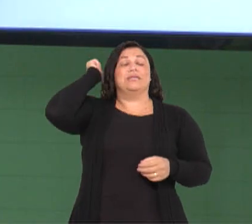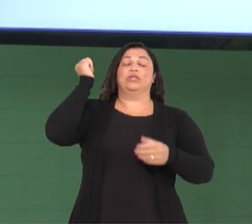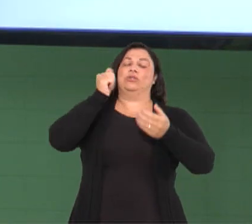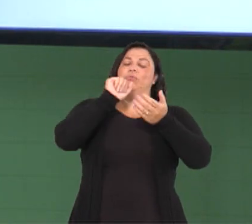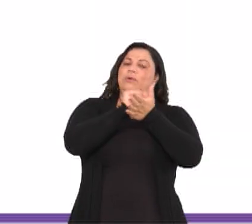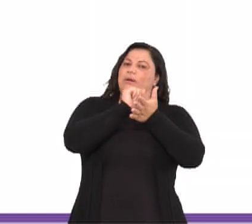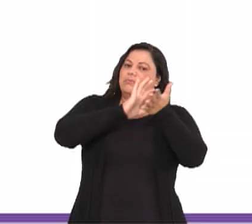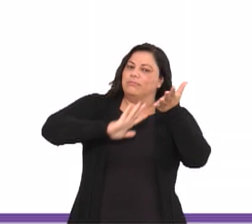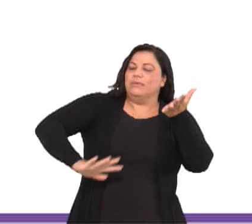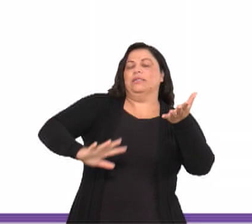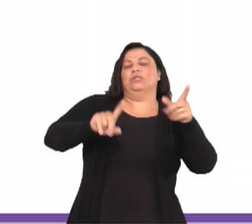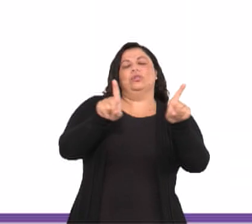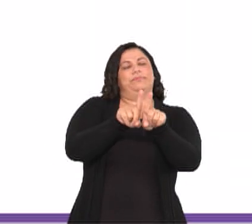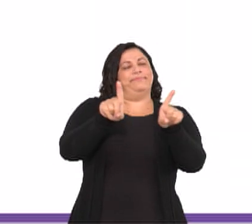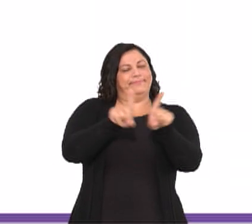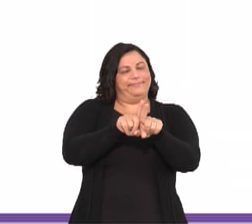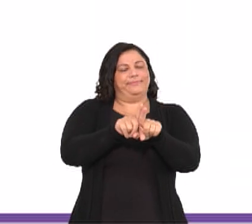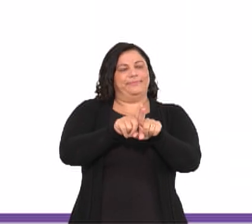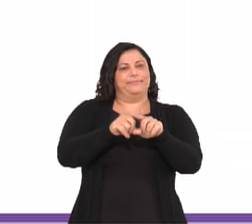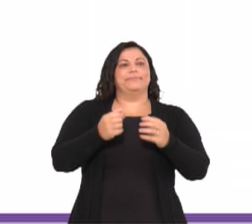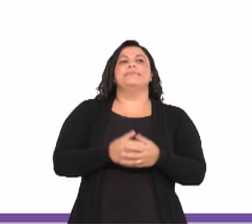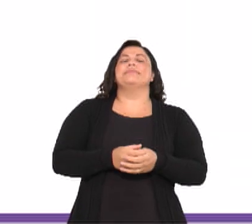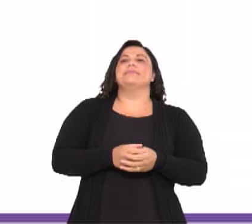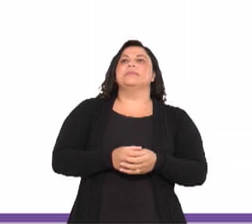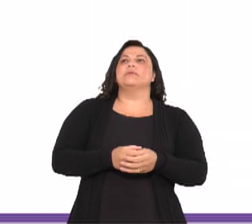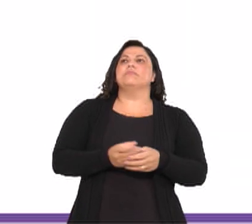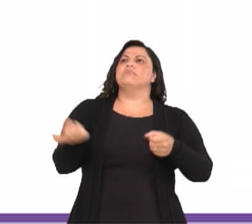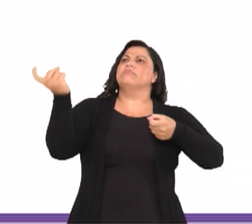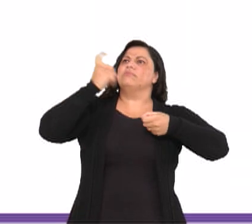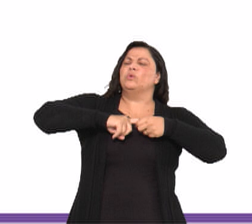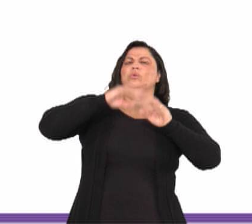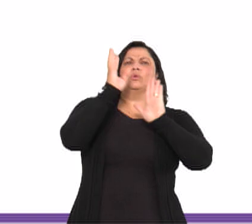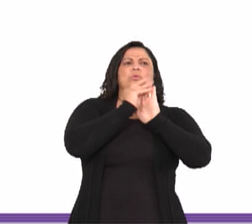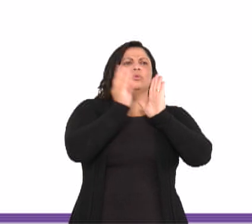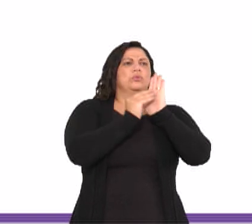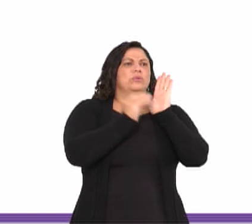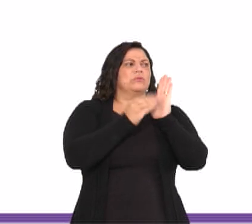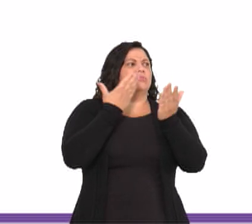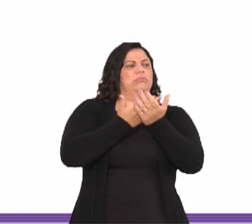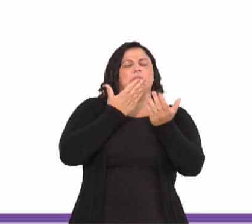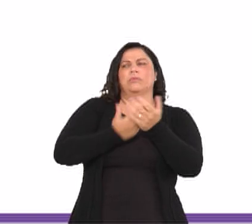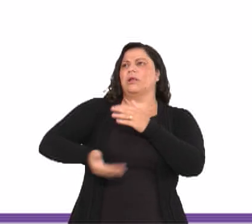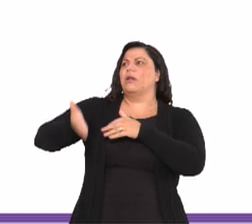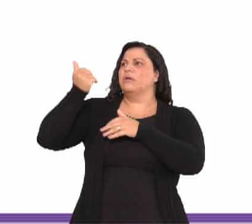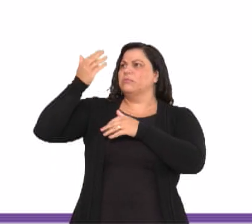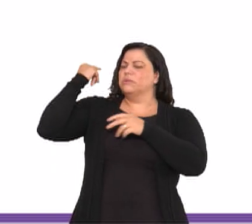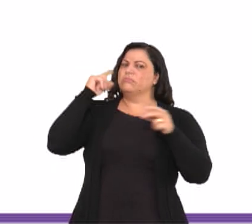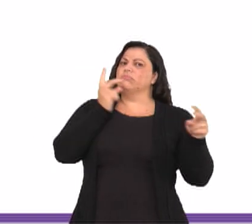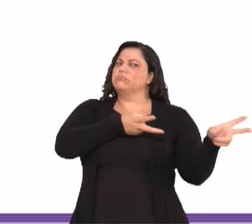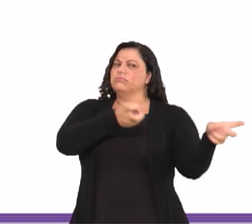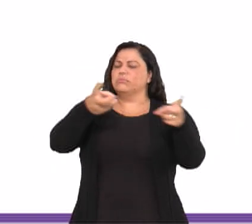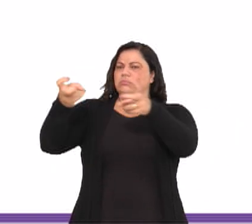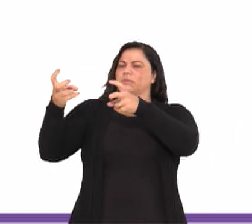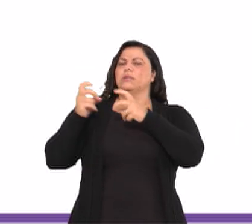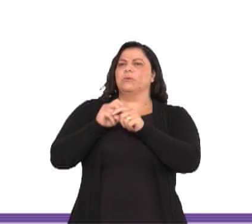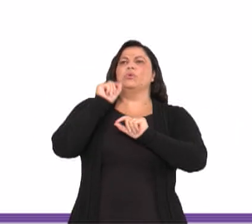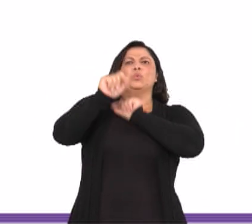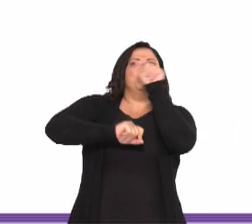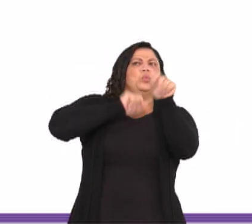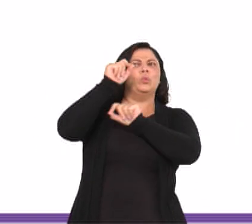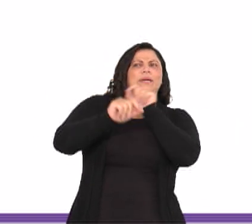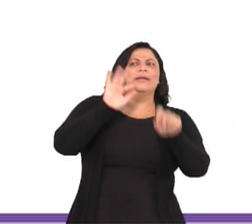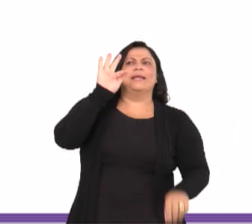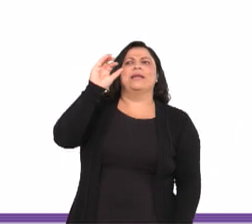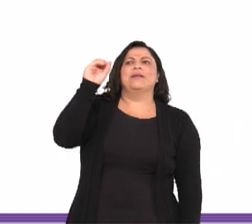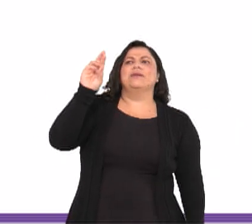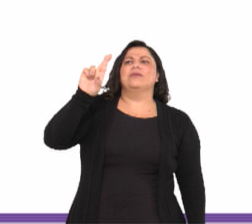só, retomando conteúdos da aula passada, a gente percebe que a força elétrica ocorre por meio de um campo elétrico.